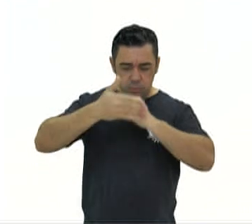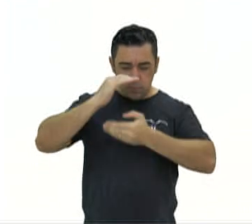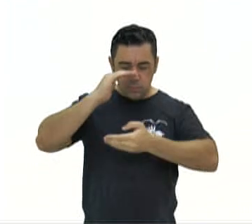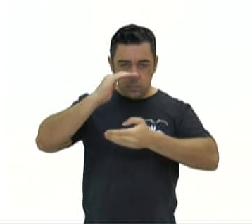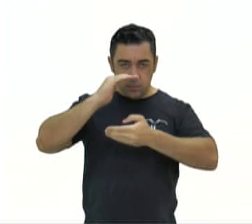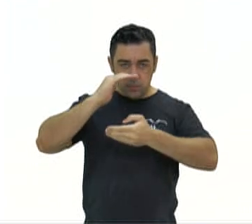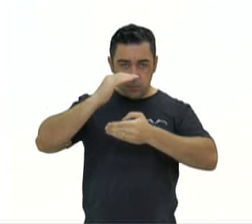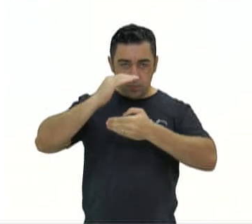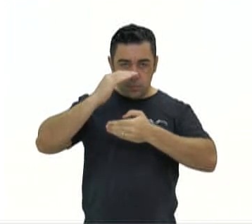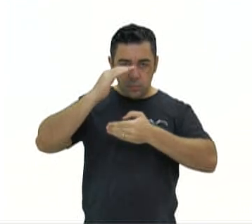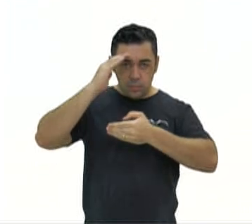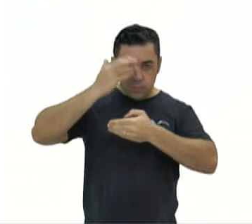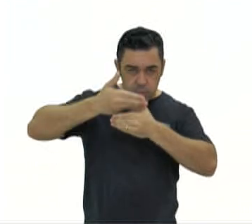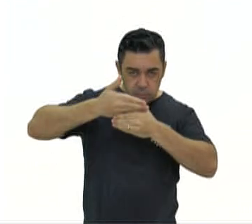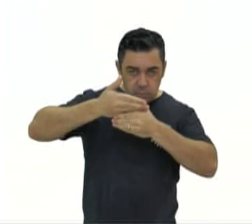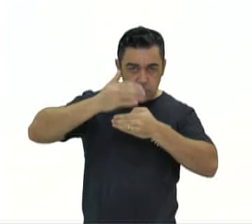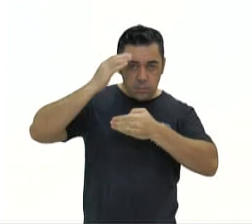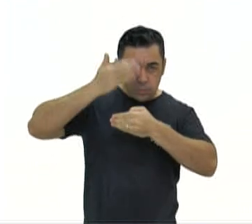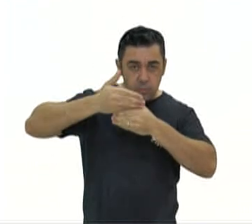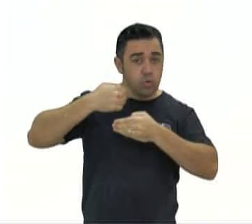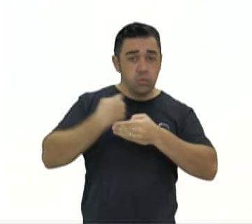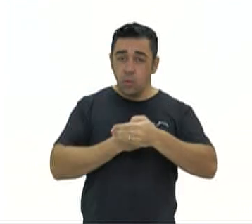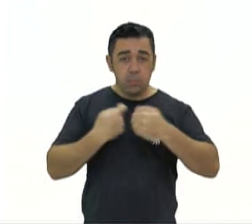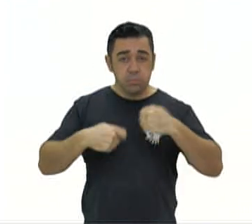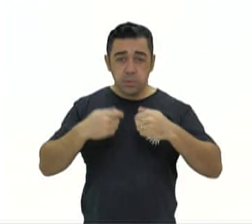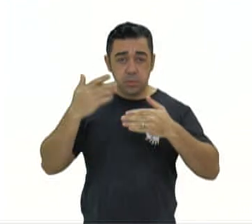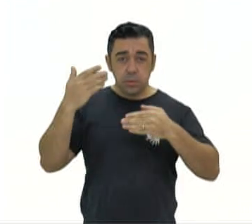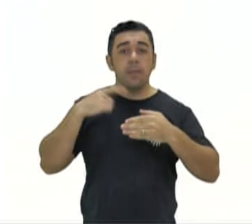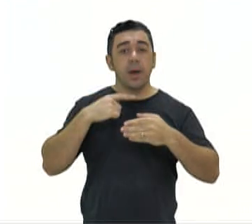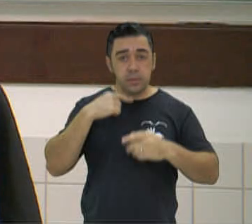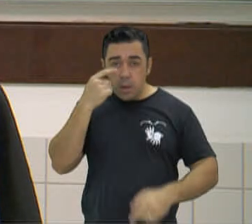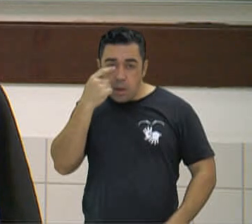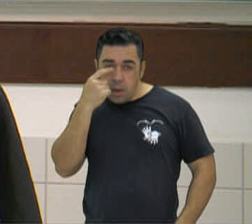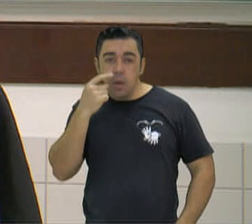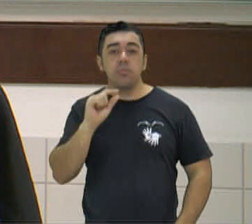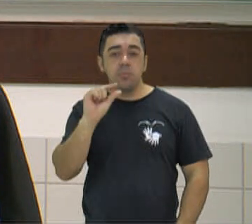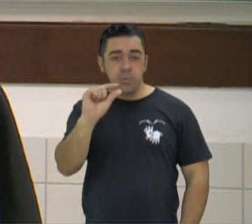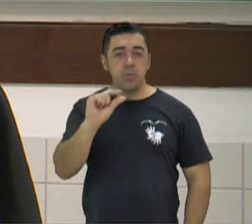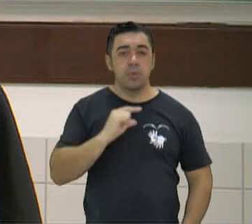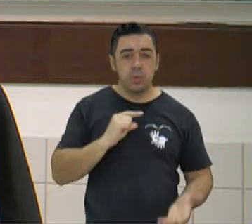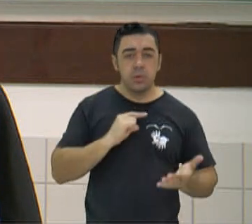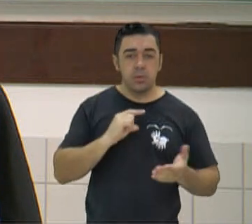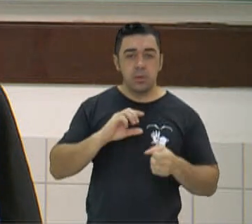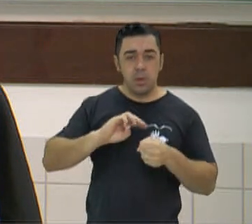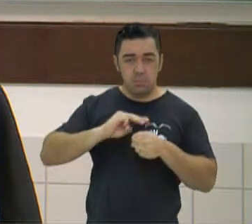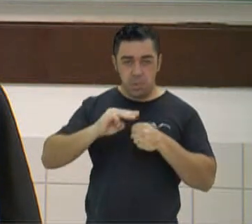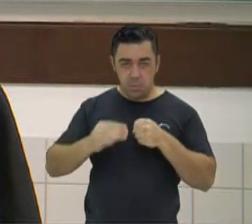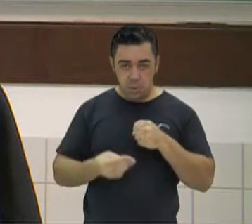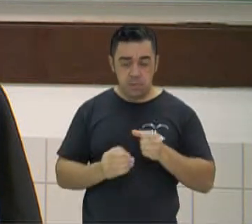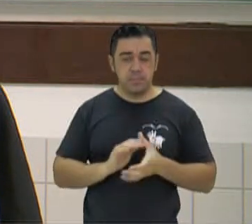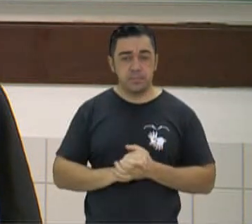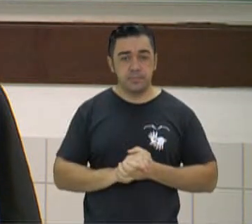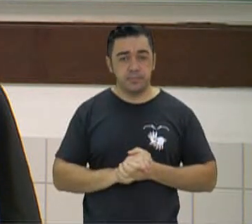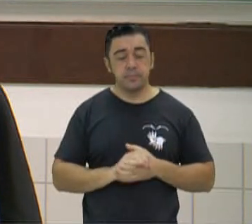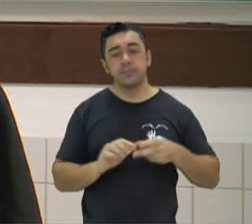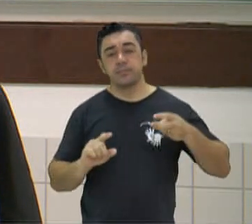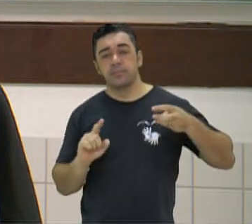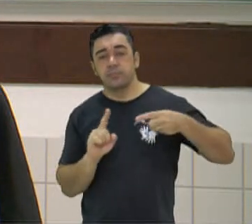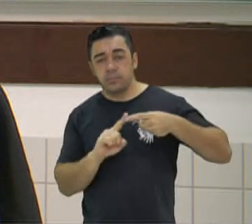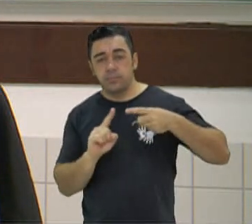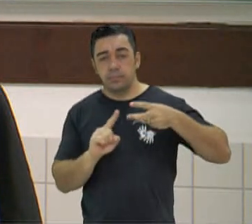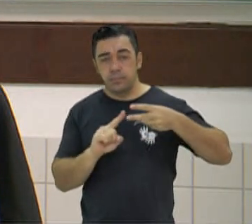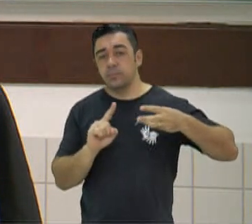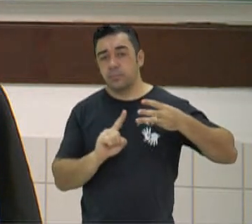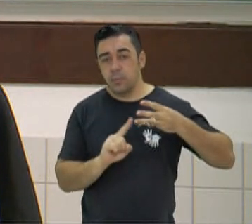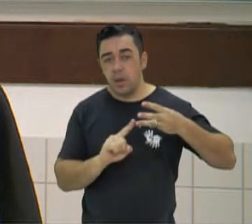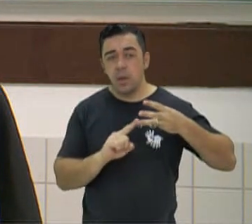que ajuda o olho ali. A gente não precisa mais disso, mas a gente ainda tem esse resquício dessa membrana. Olha que bacana, né? E ainda tem aqui o